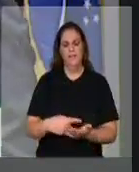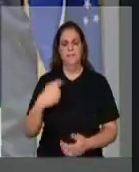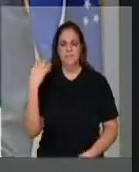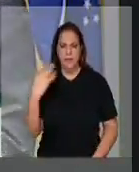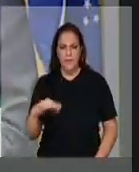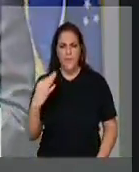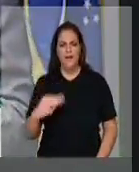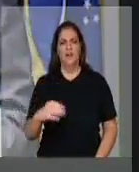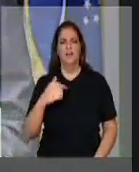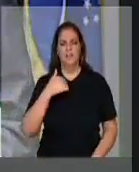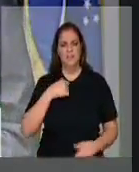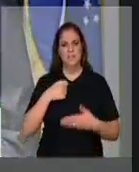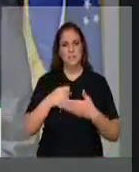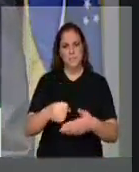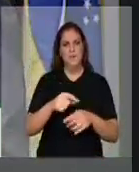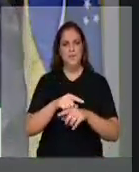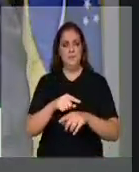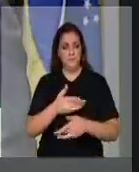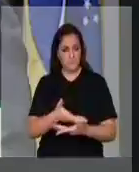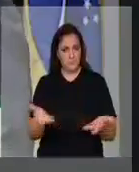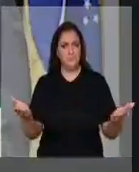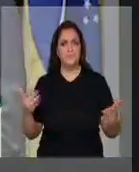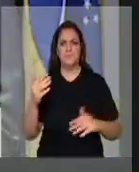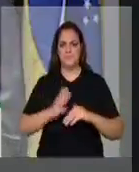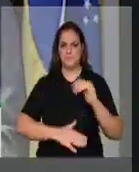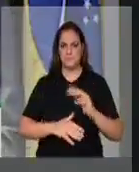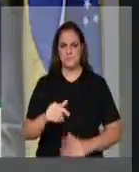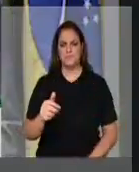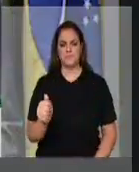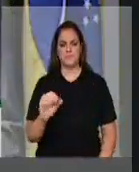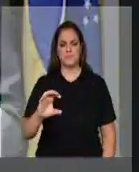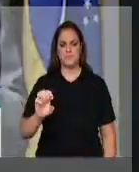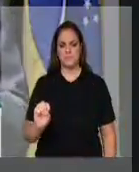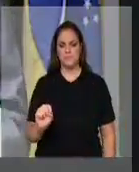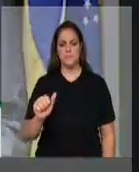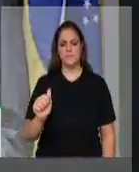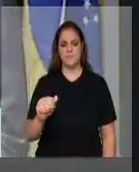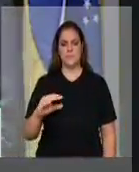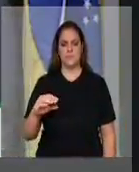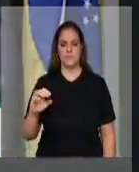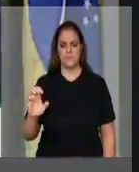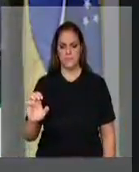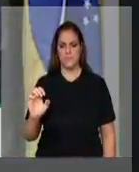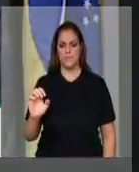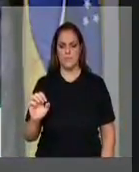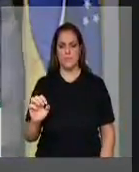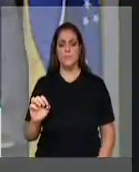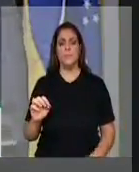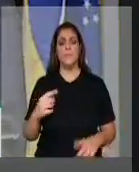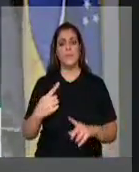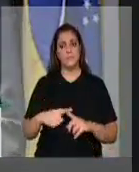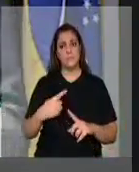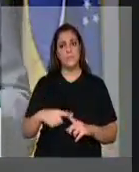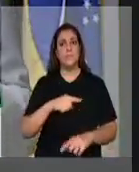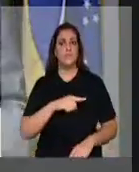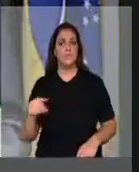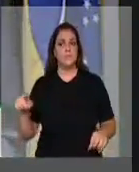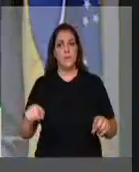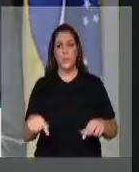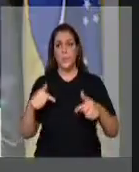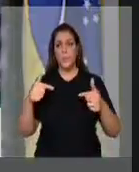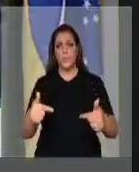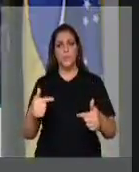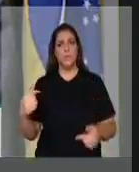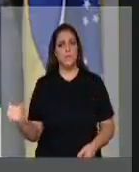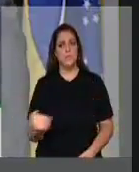a categoria, com os agentes comunitários de saúde de Edemias, por reconhecer a importância da luta que vocês desempenham para